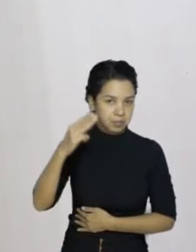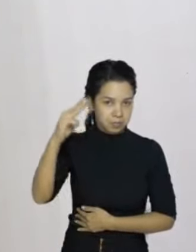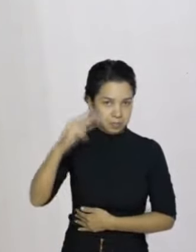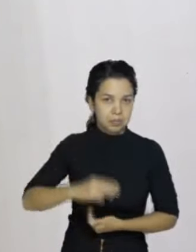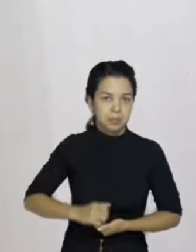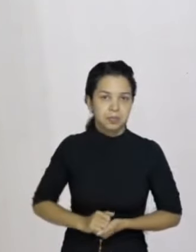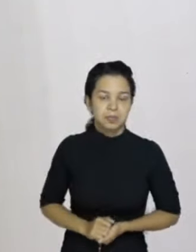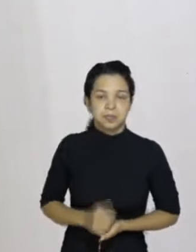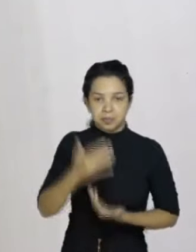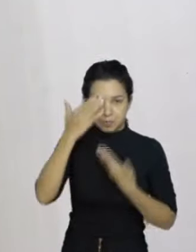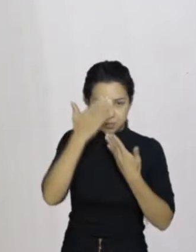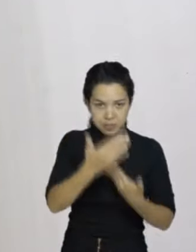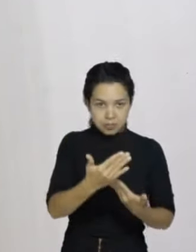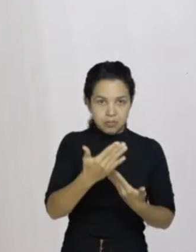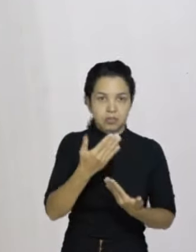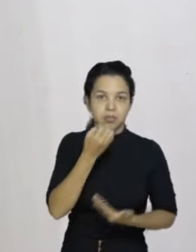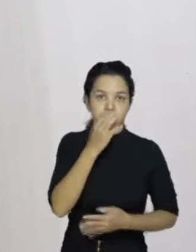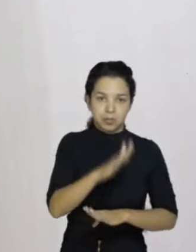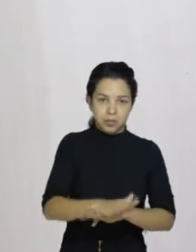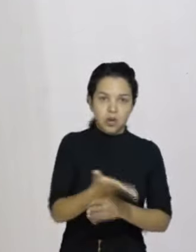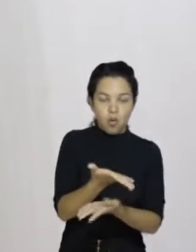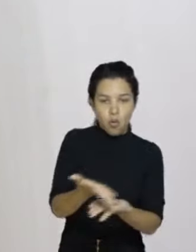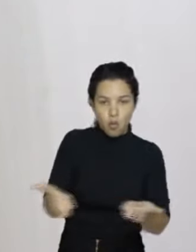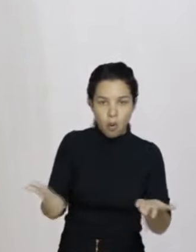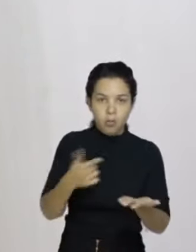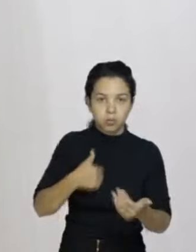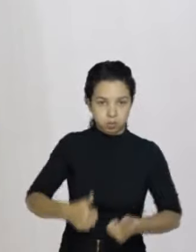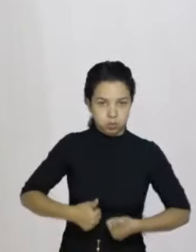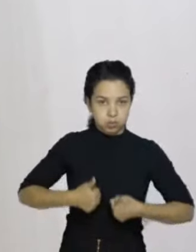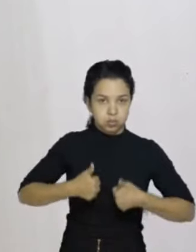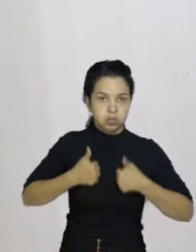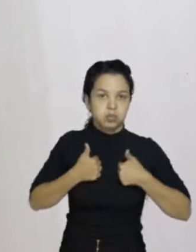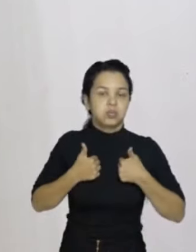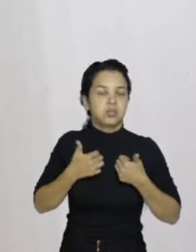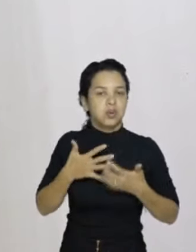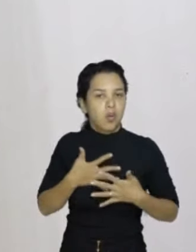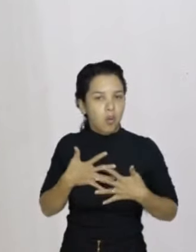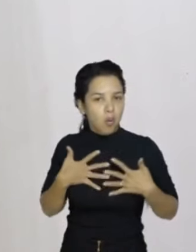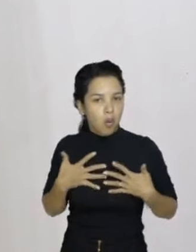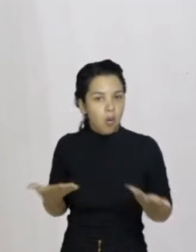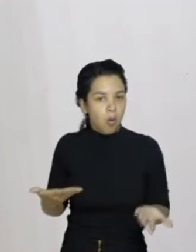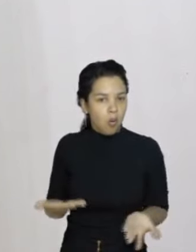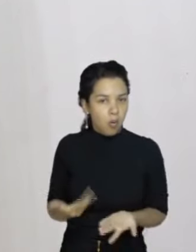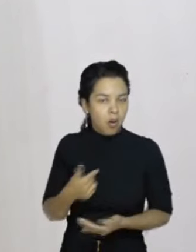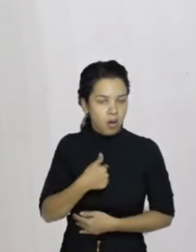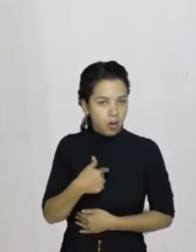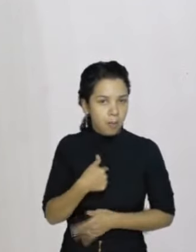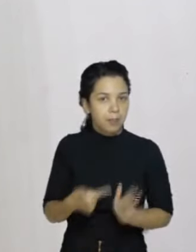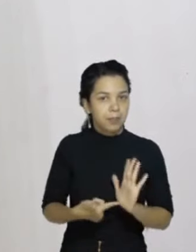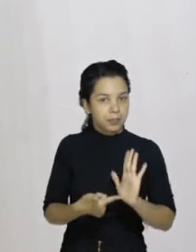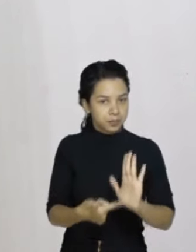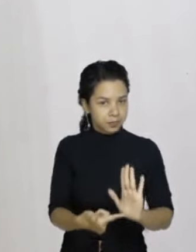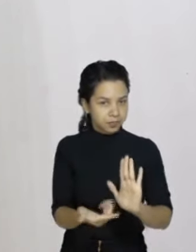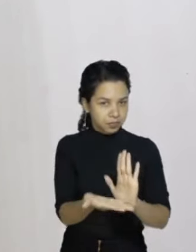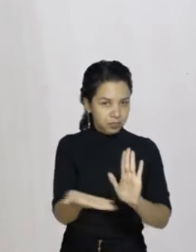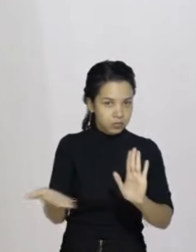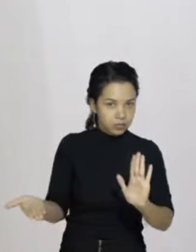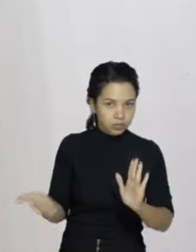Boa tarde Naves é com muito orgulho Muita honra que eu apresento para os senhores